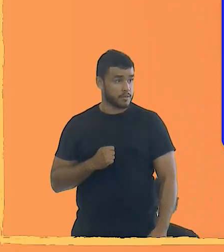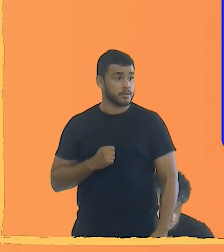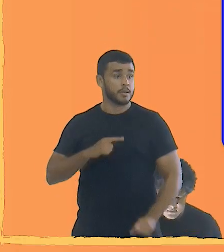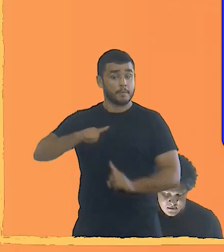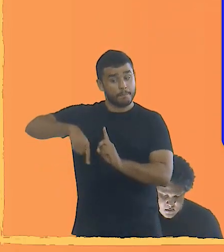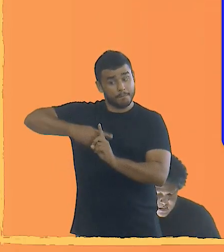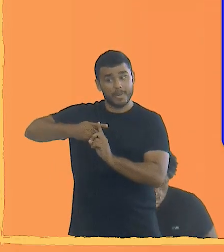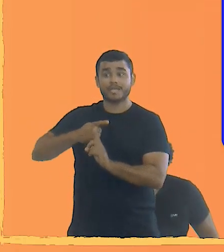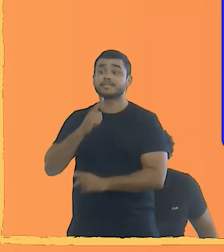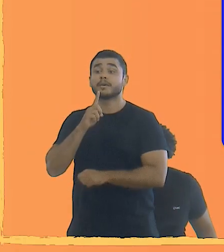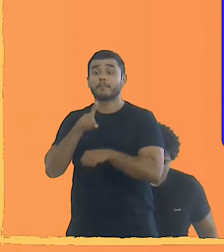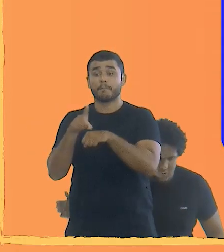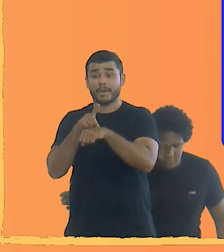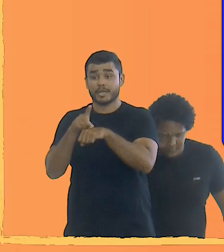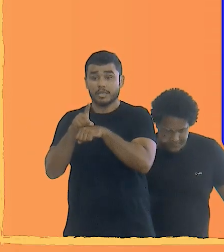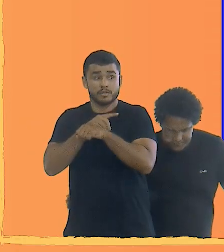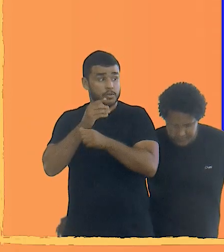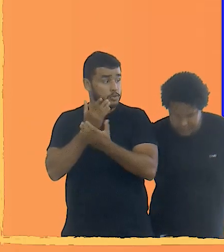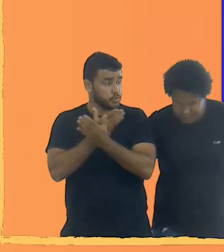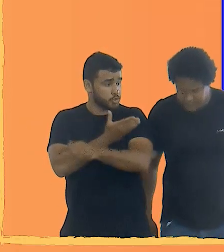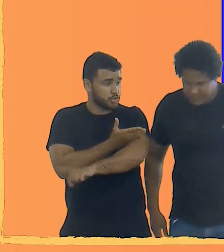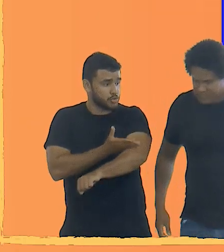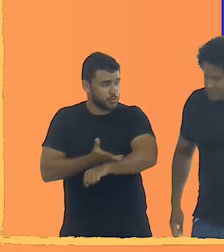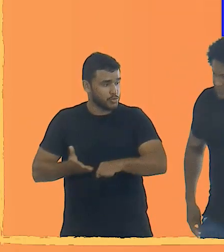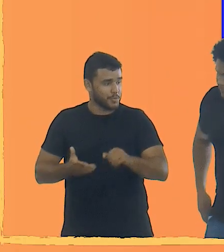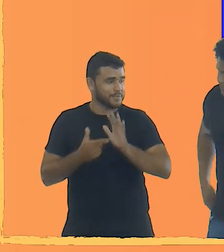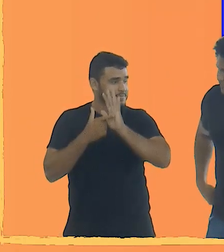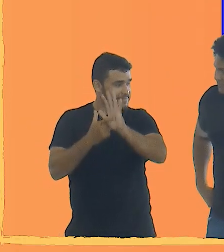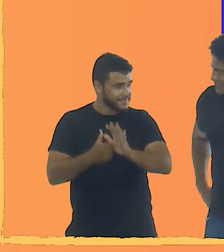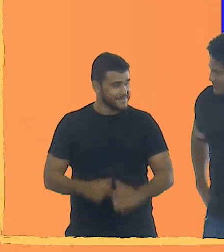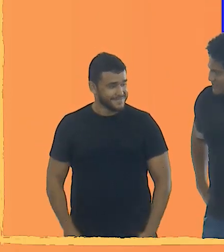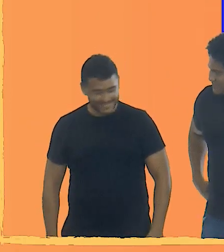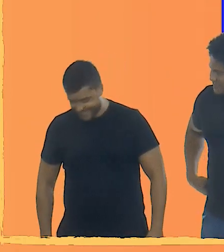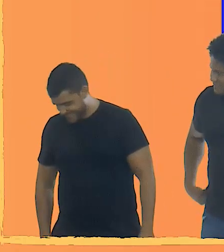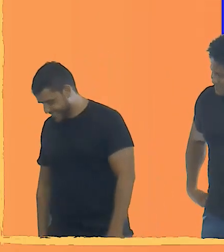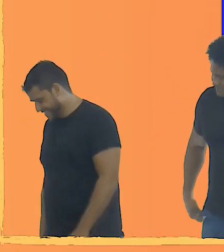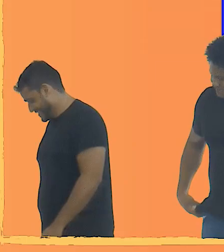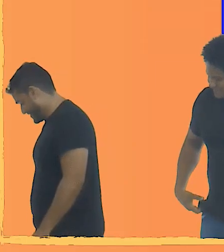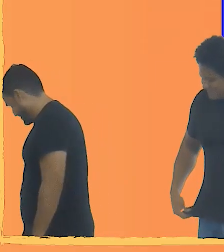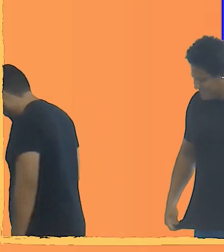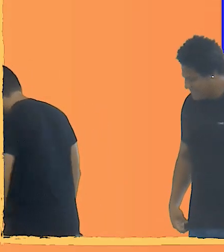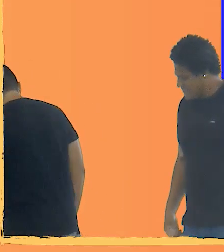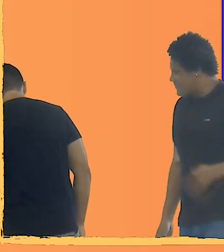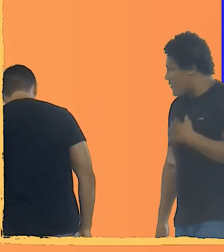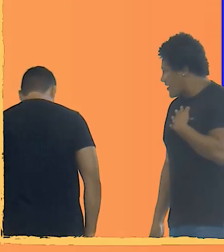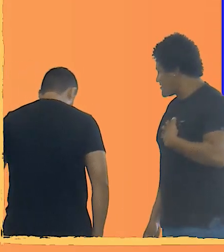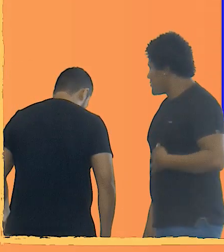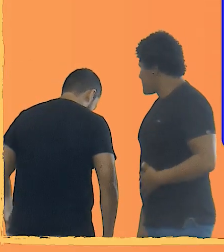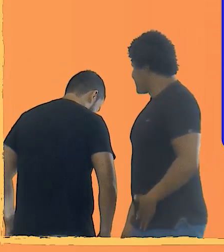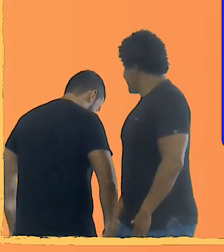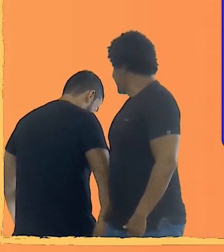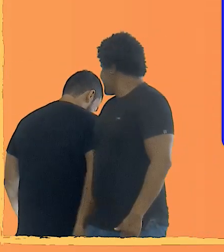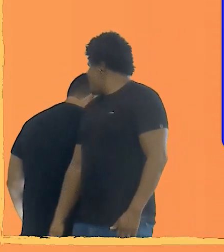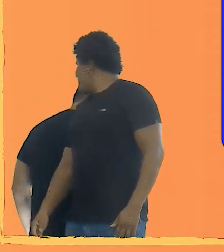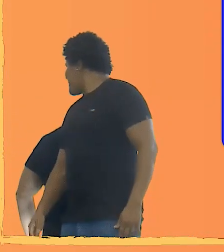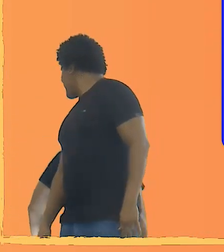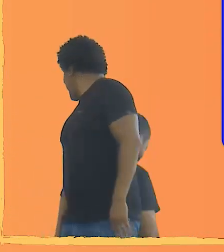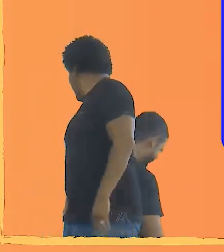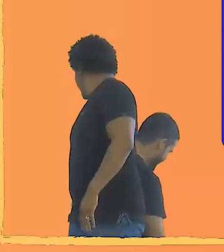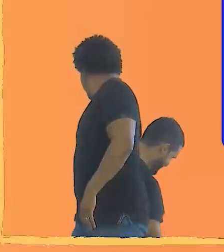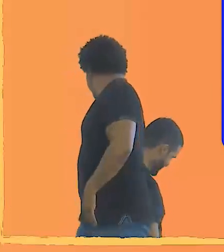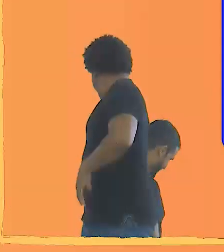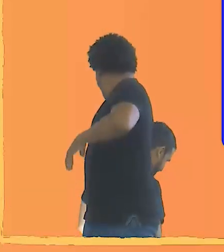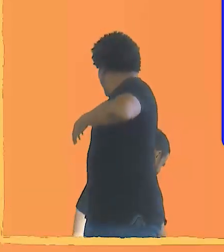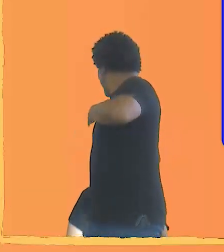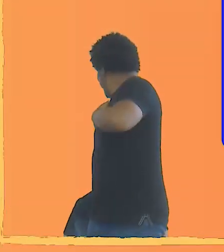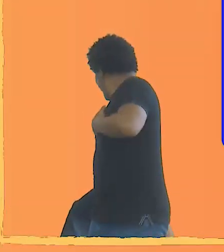branco, que são mais 2 cores. Qual é então o total de possibilidades que a gente tem? O total de possibilidades que a gente tem é isso